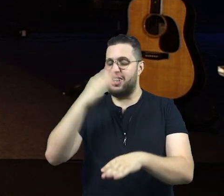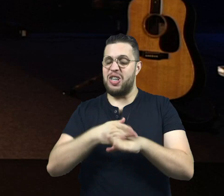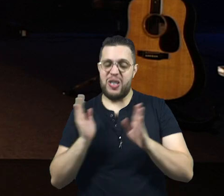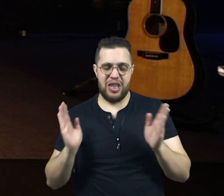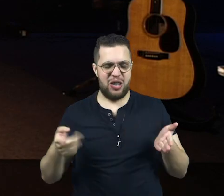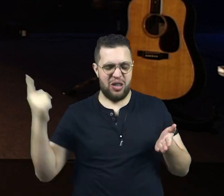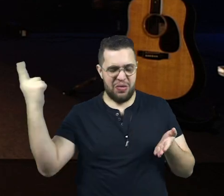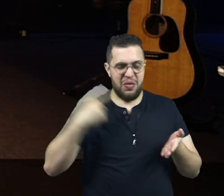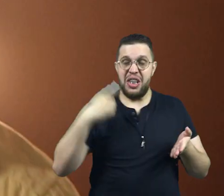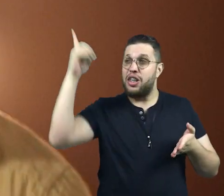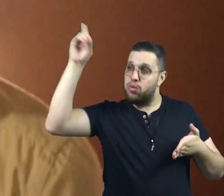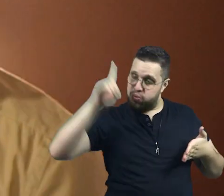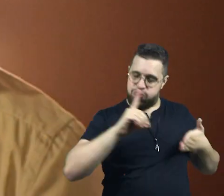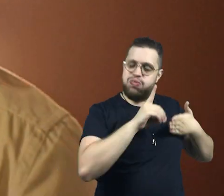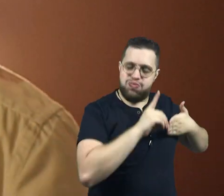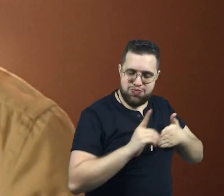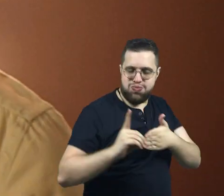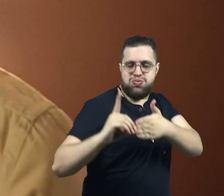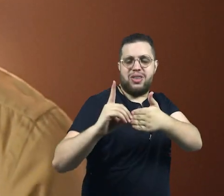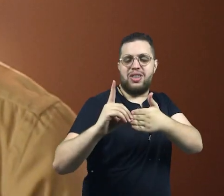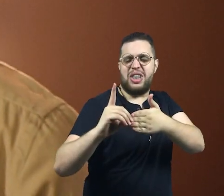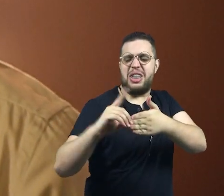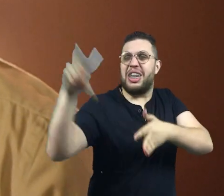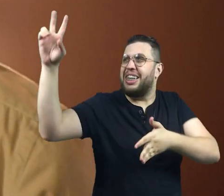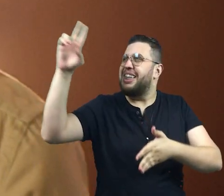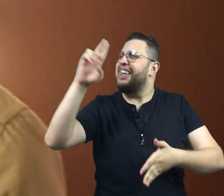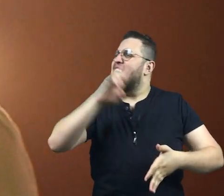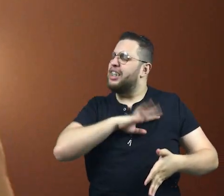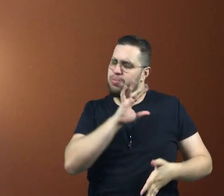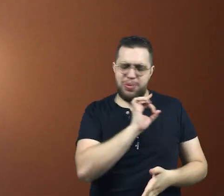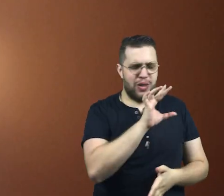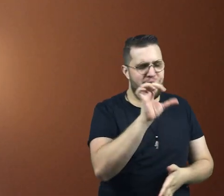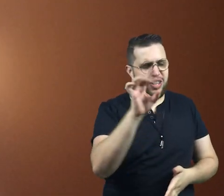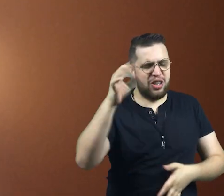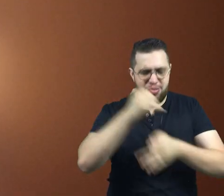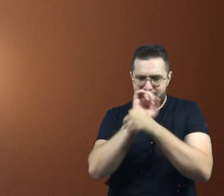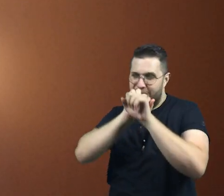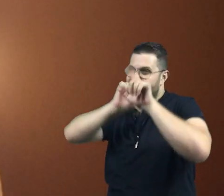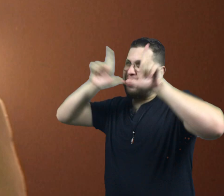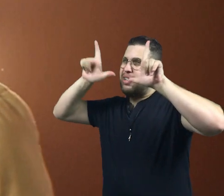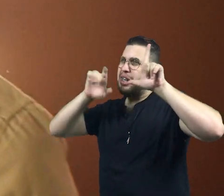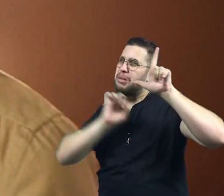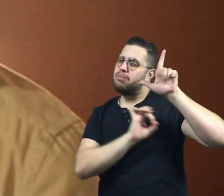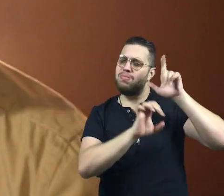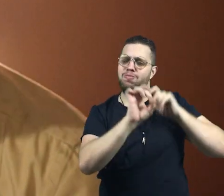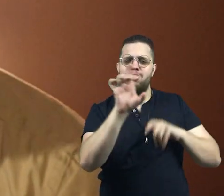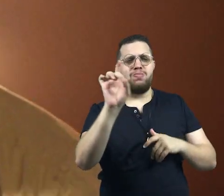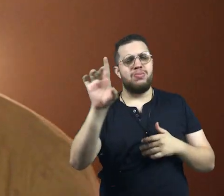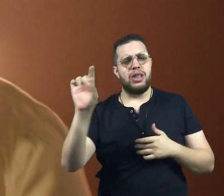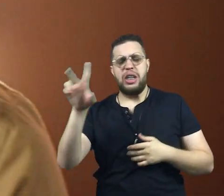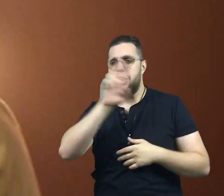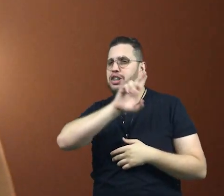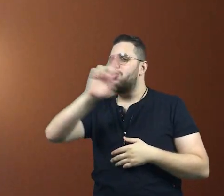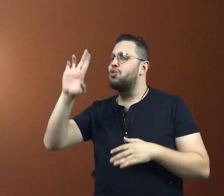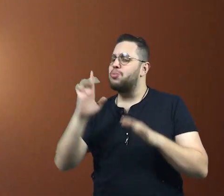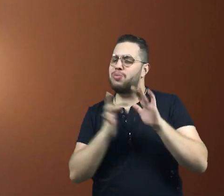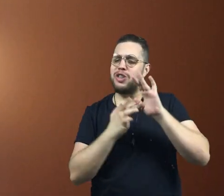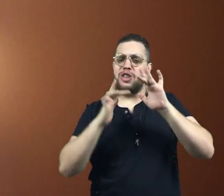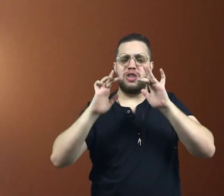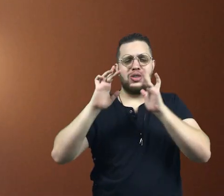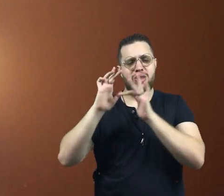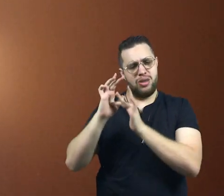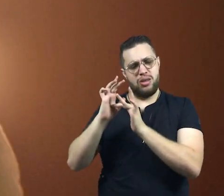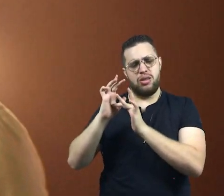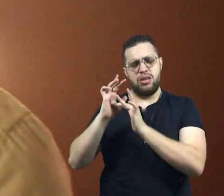trazer direção e resposta, ó Pai amado, despertar, Senhor, para cada um de nós, no nome de Jesus,